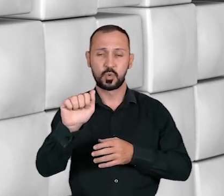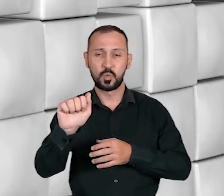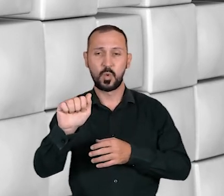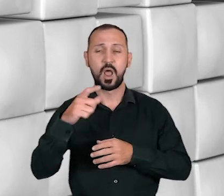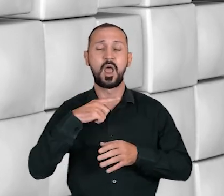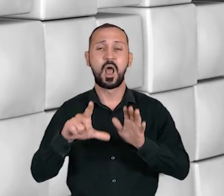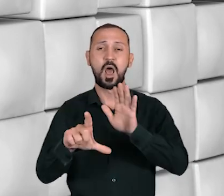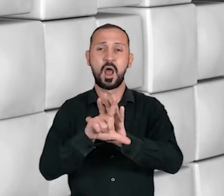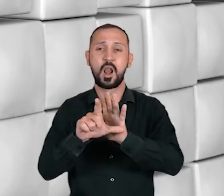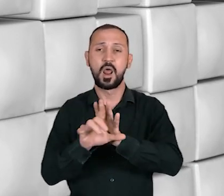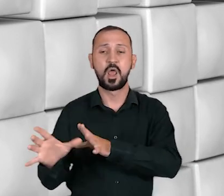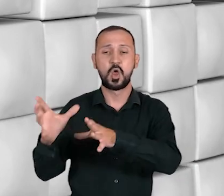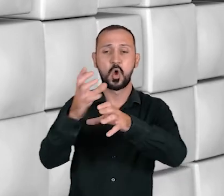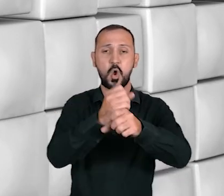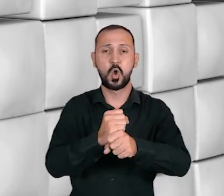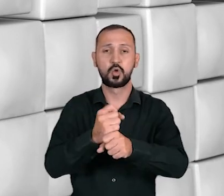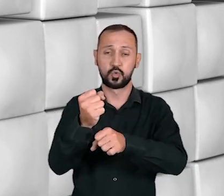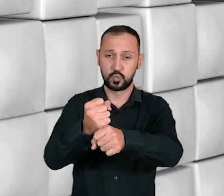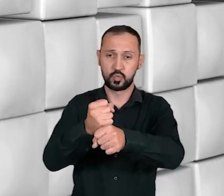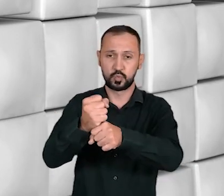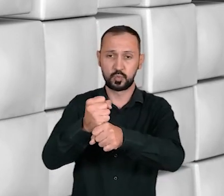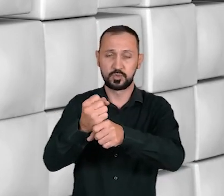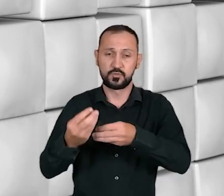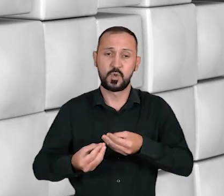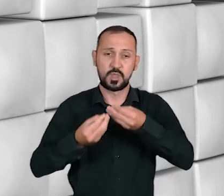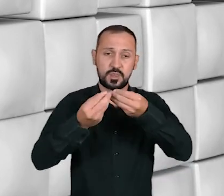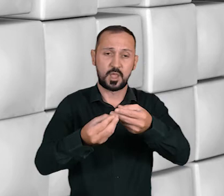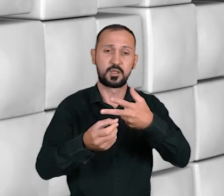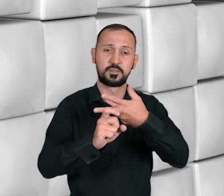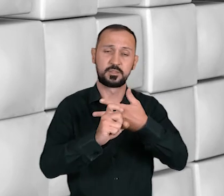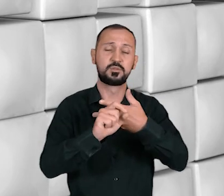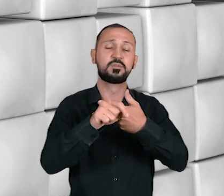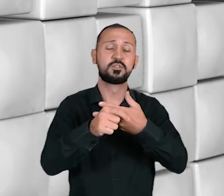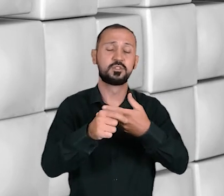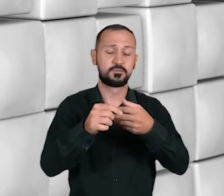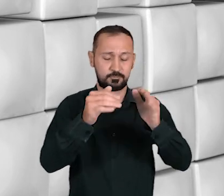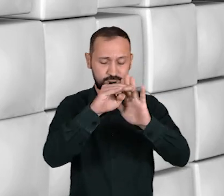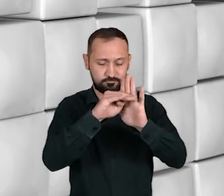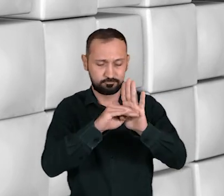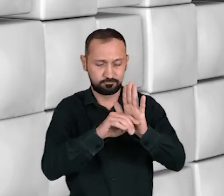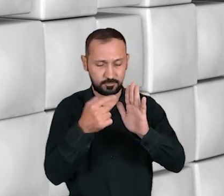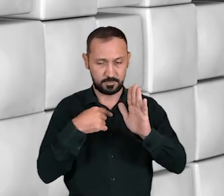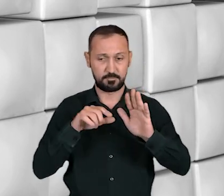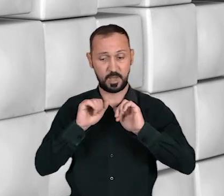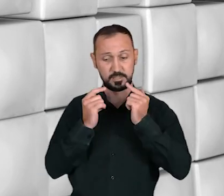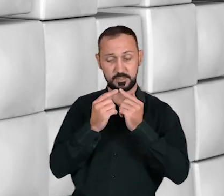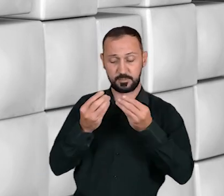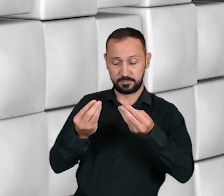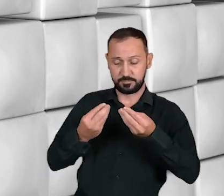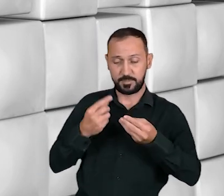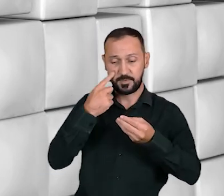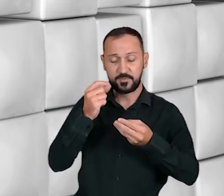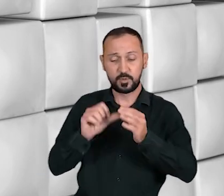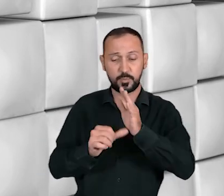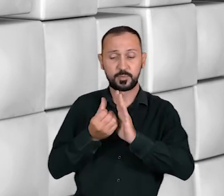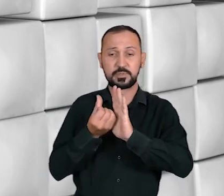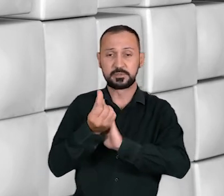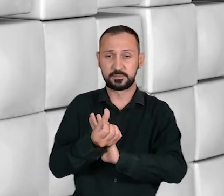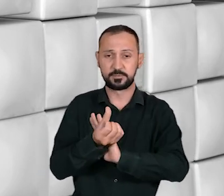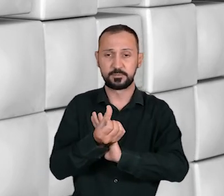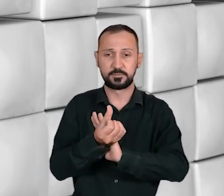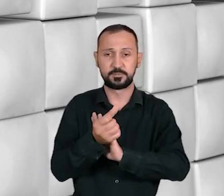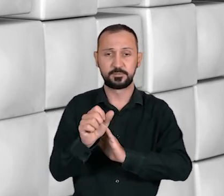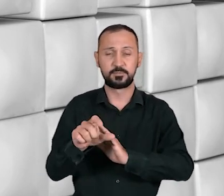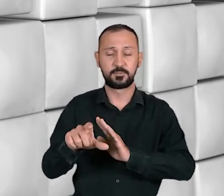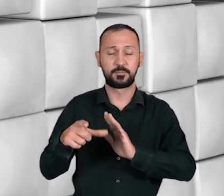Lei Orçamentária Anual, foi entregue pelo Executivo. Ela seguiu as diretrizes definidas no primeiro